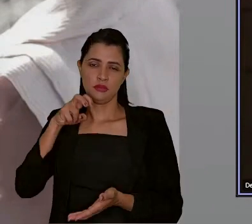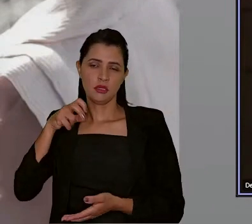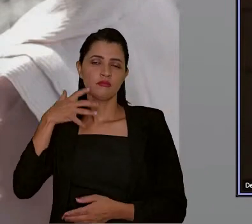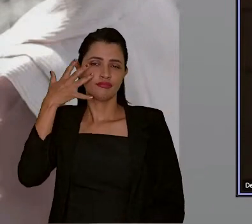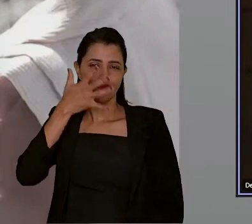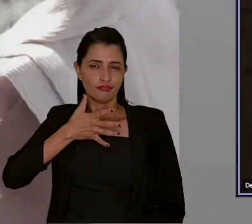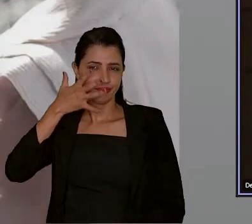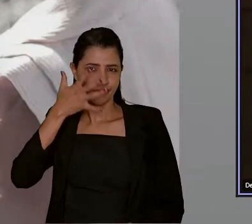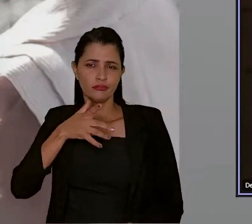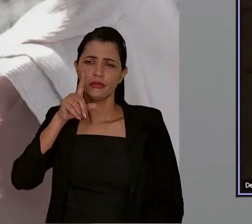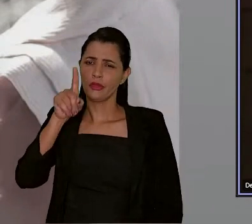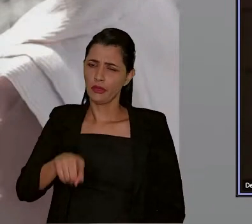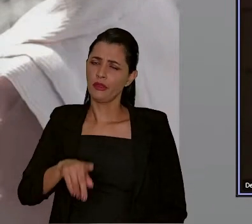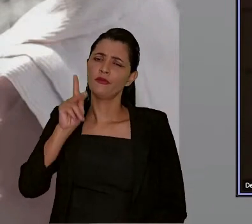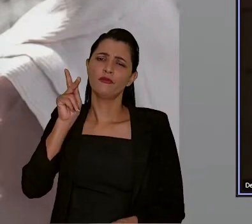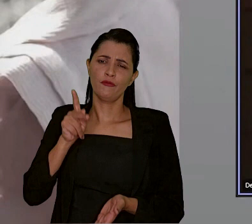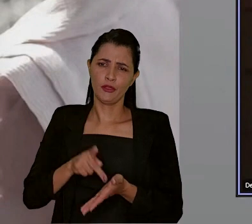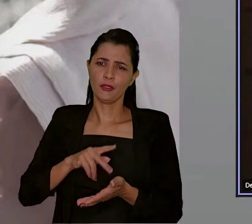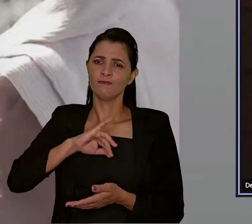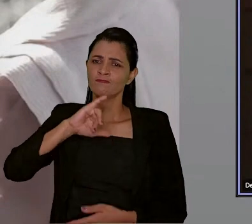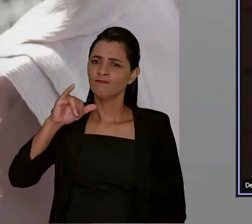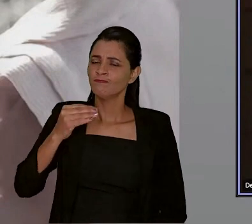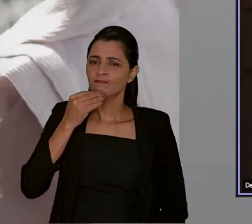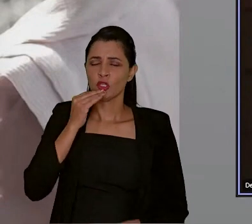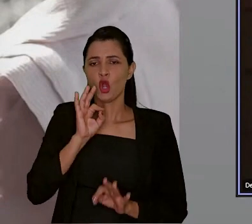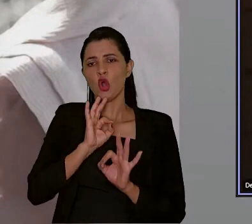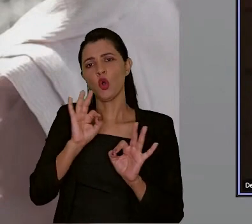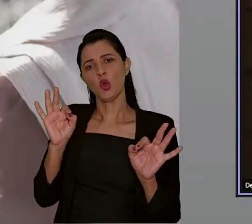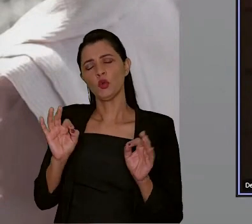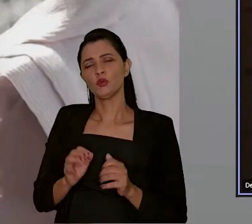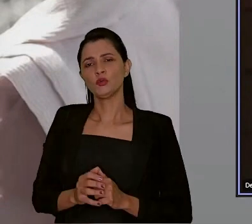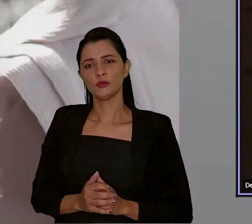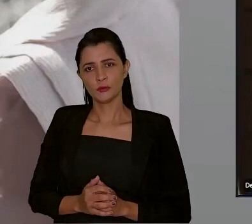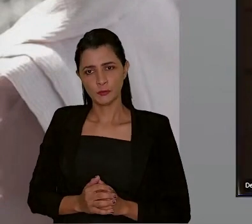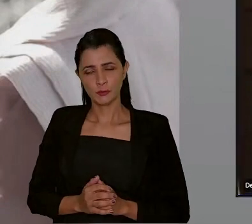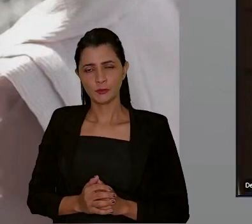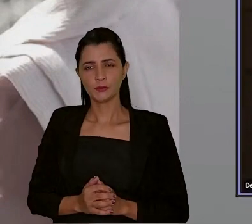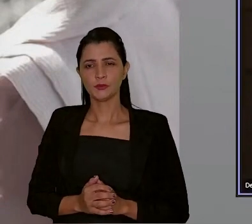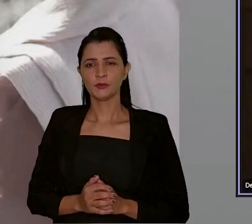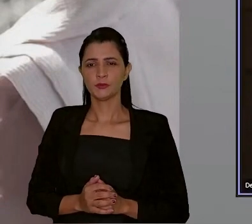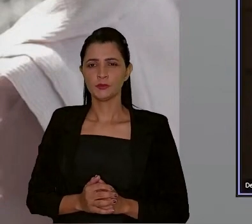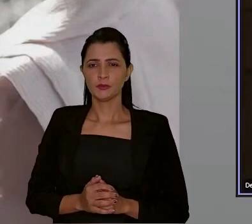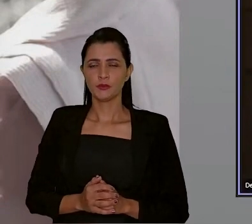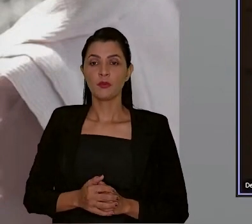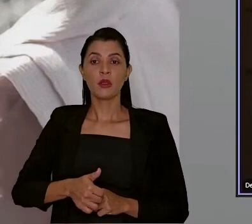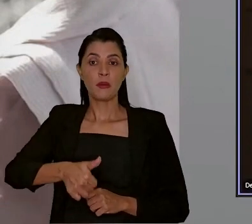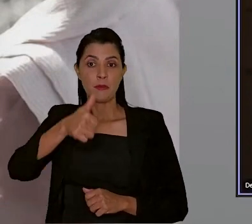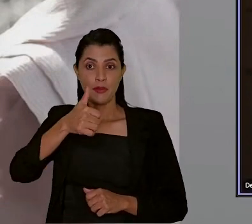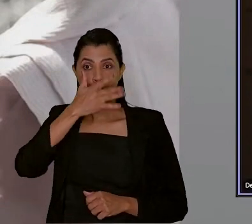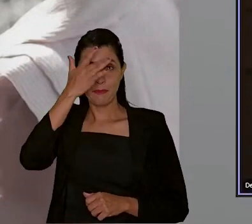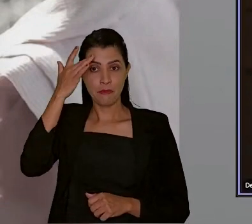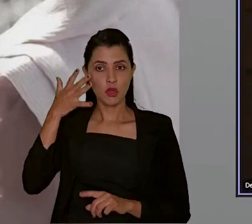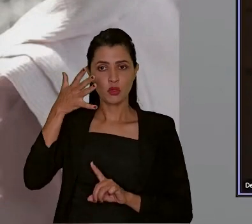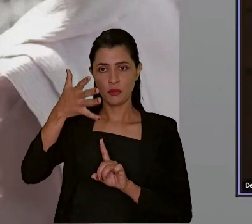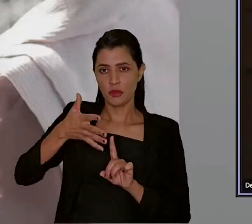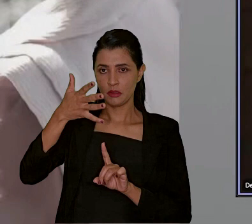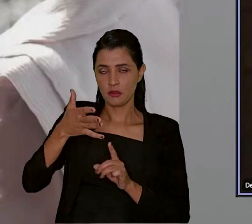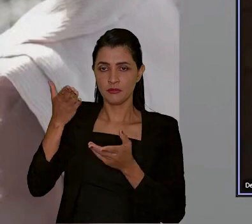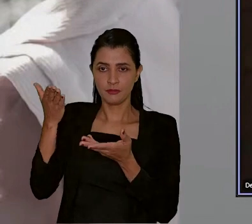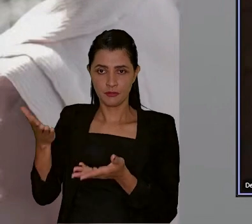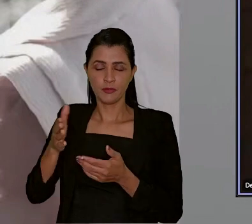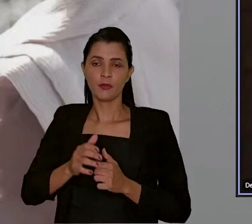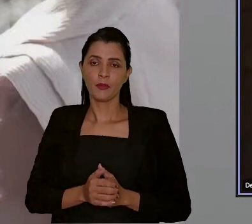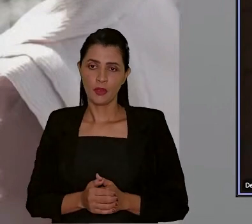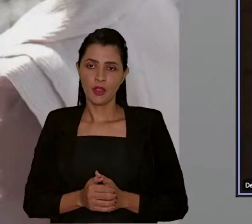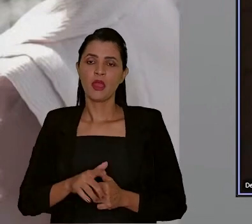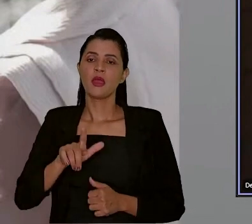será extremamente proveitosa. O primeiro palestrante é o desembargador